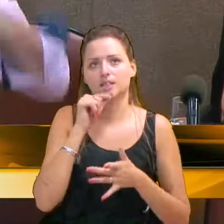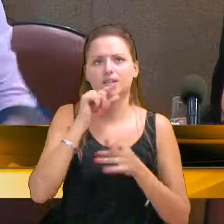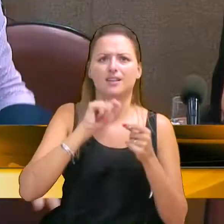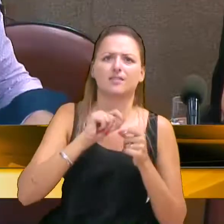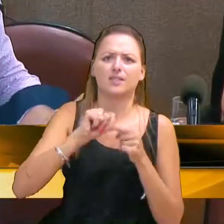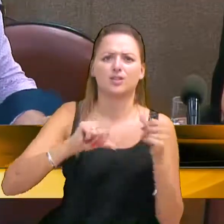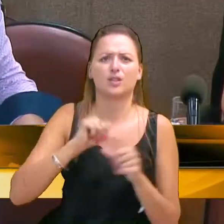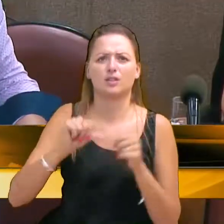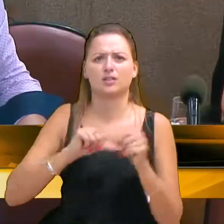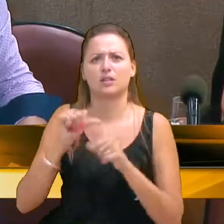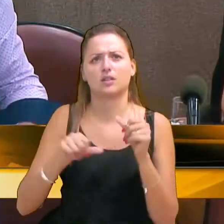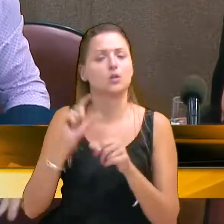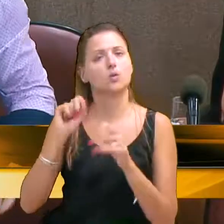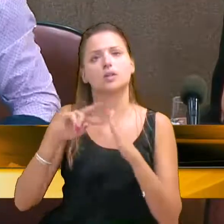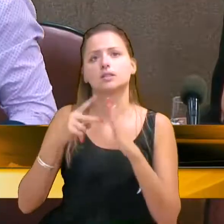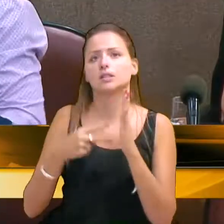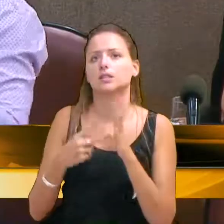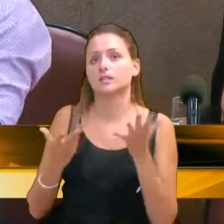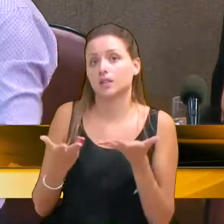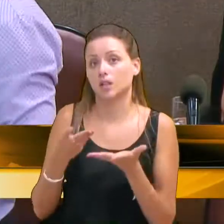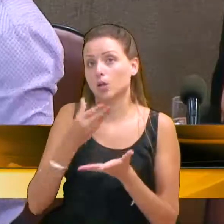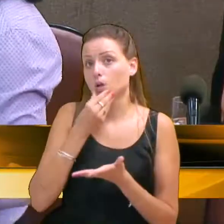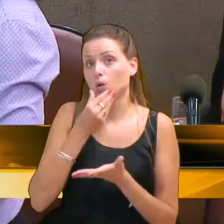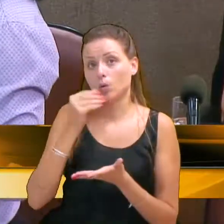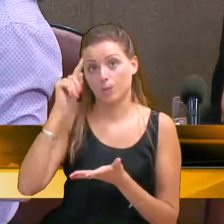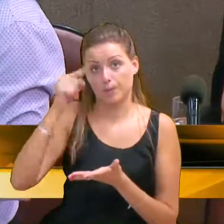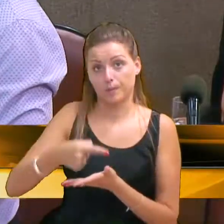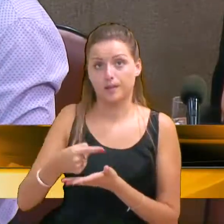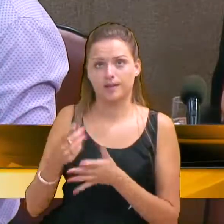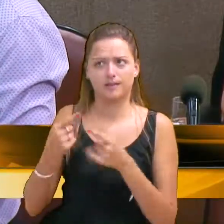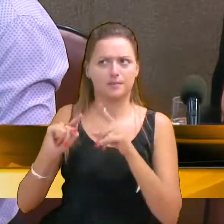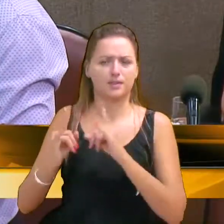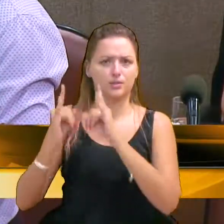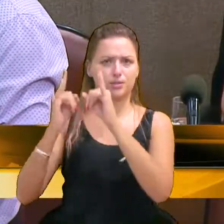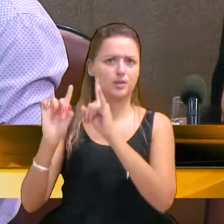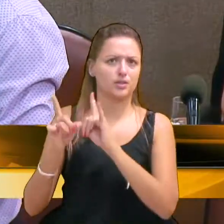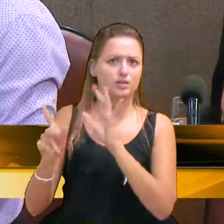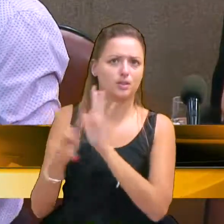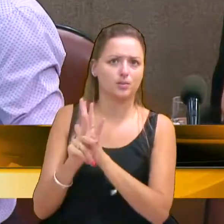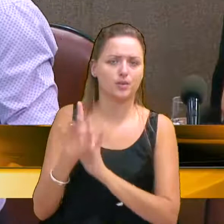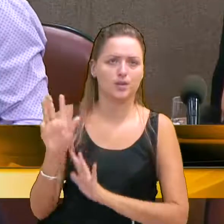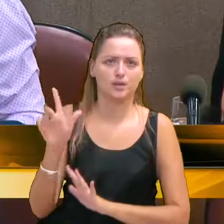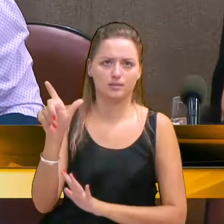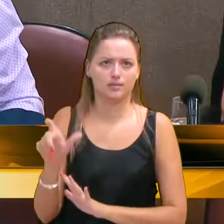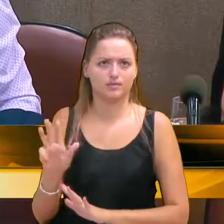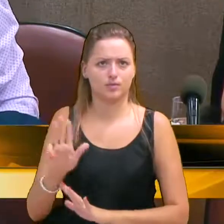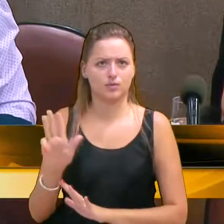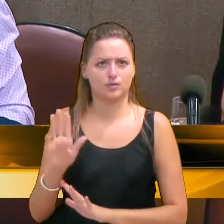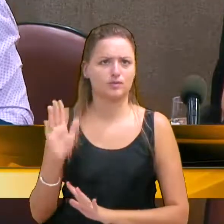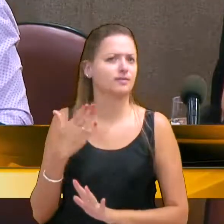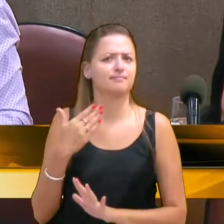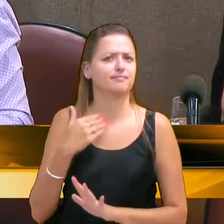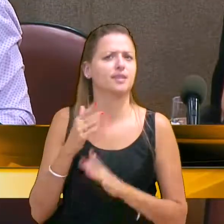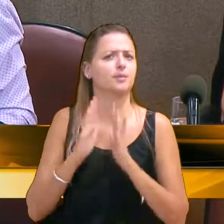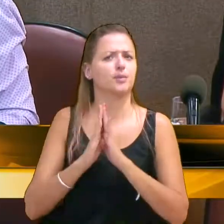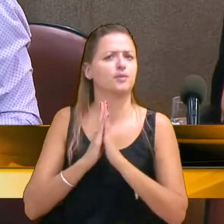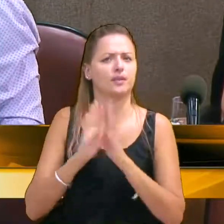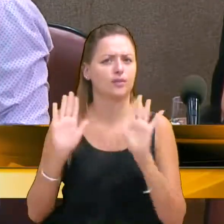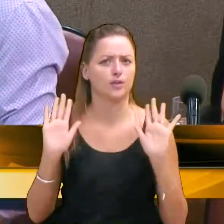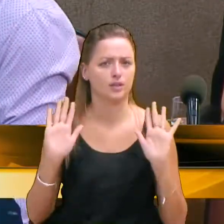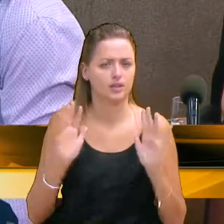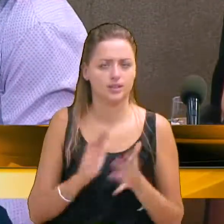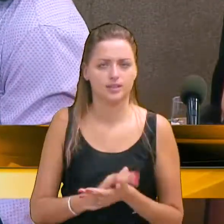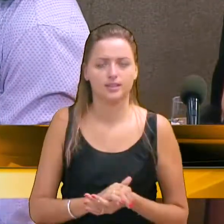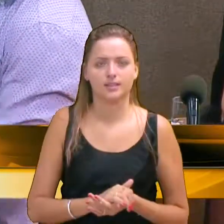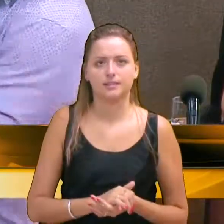isso, faz aquilo. Quer dizer, o homem está mandando um apartamento não é dele. Não, pelo amor de Deus, tia. Tá,